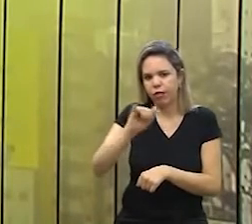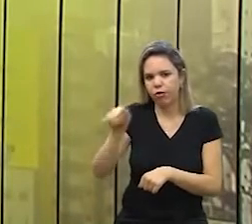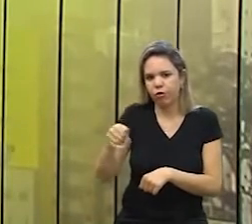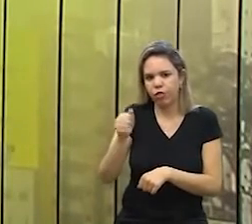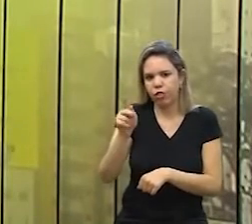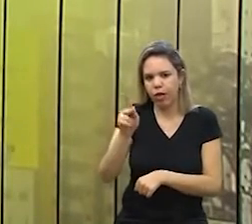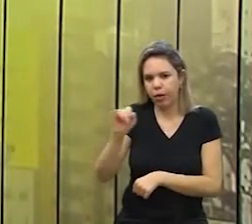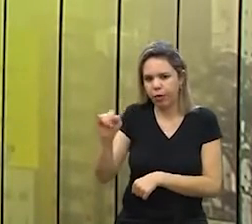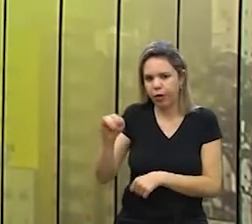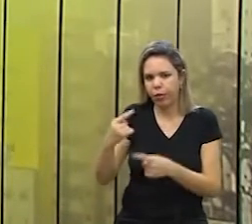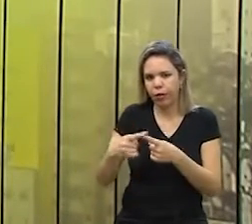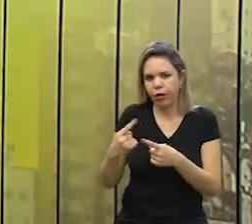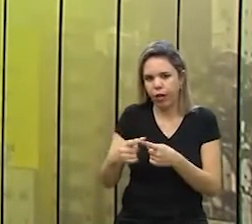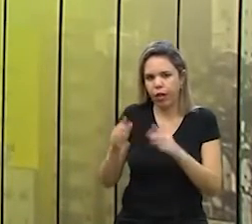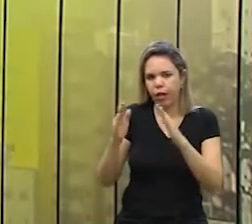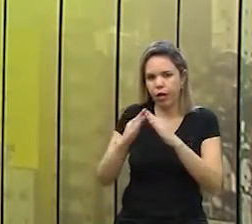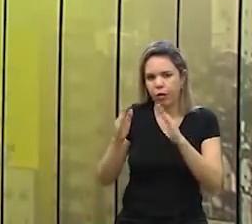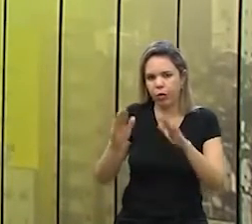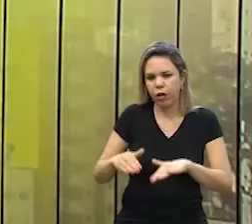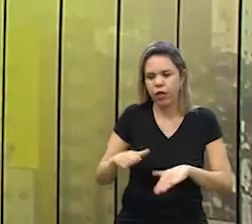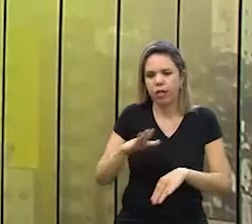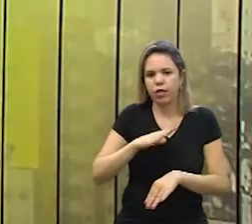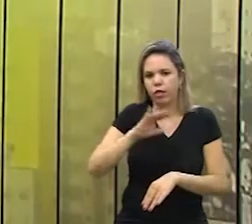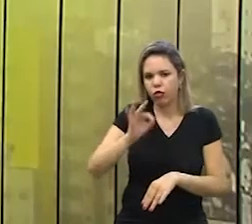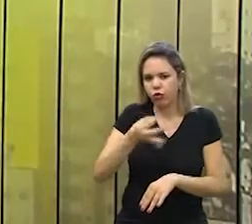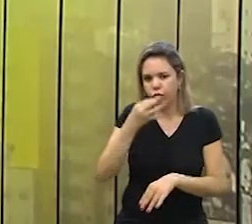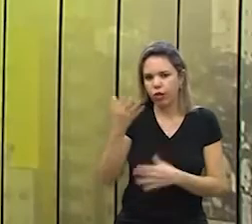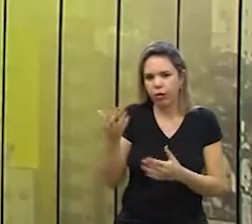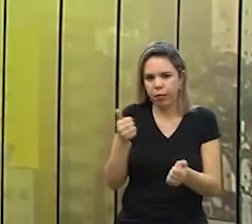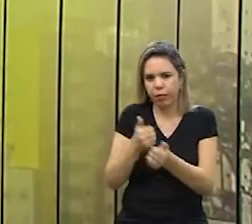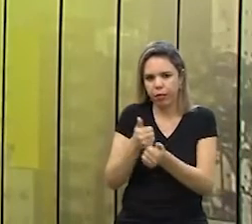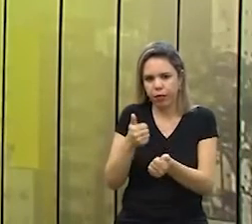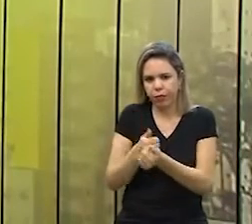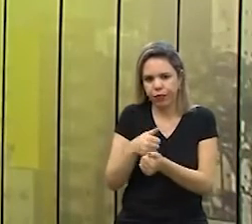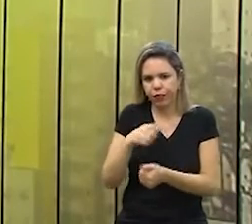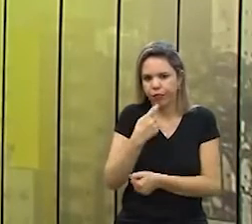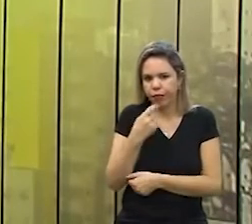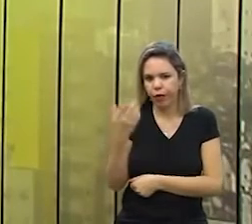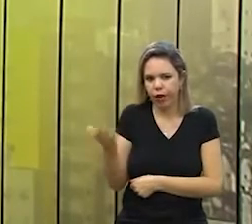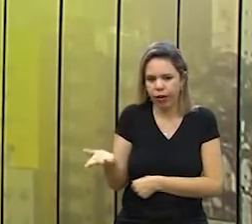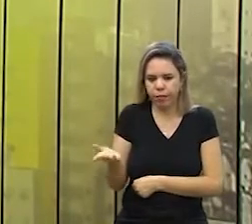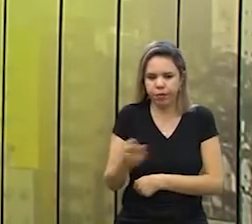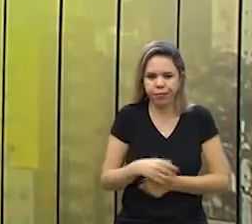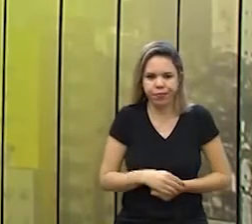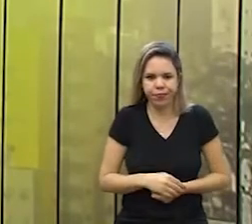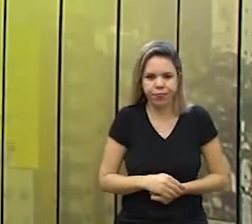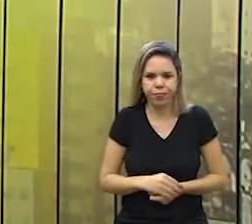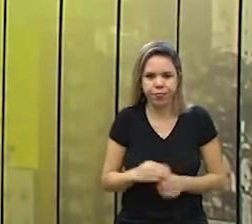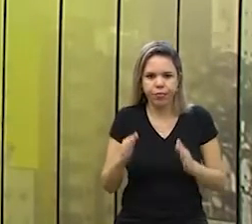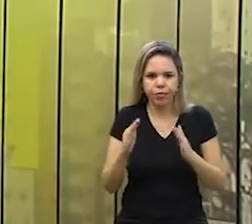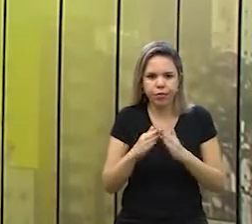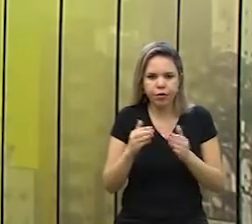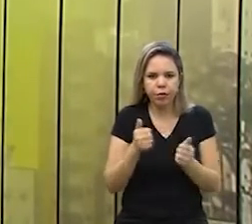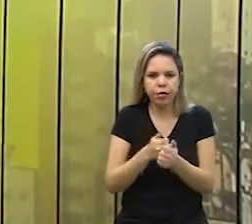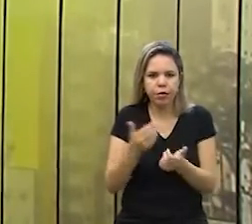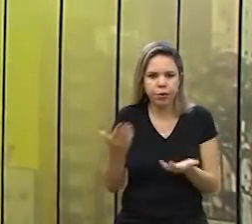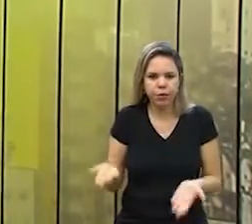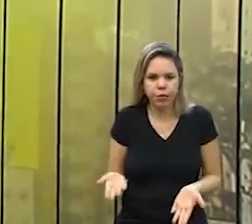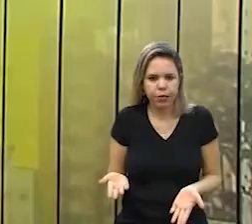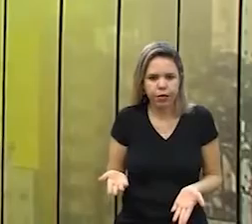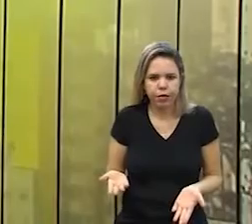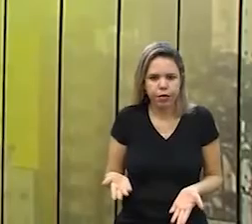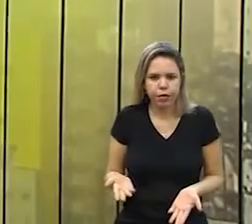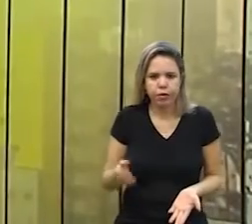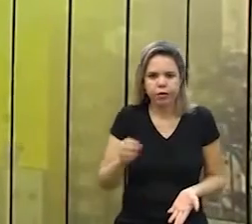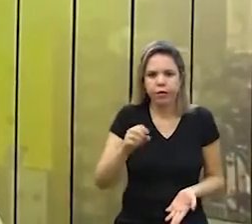quê? Porque Vitor mora em Jundiaí, uma cidade que fica bem pertinho da gente aqui em Campinas. E ele mora bem pertinho